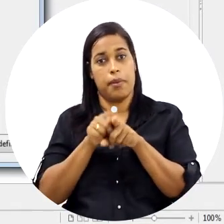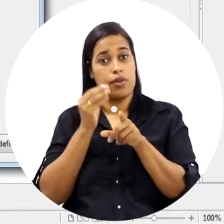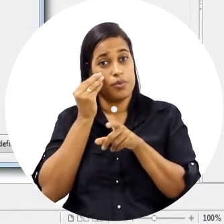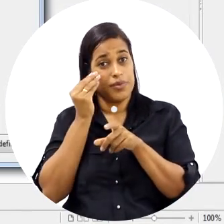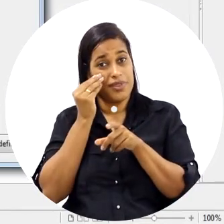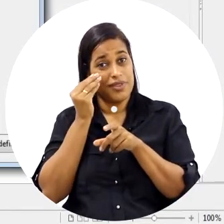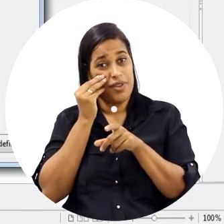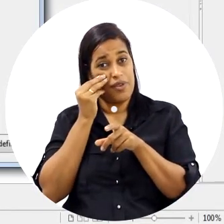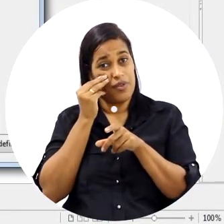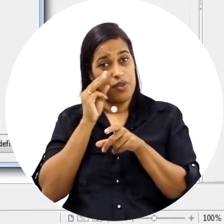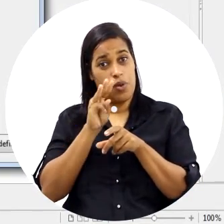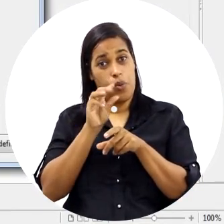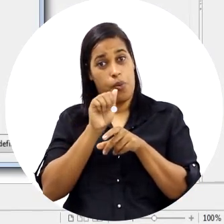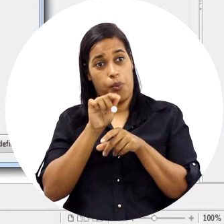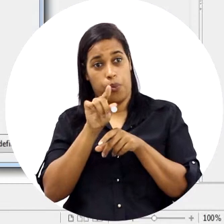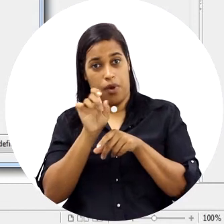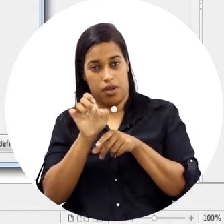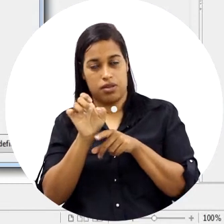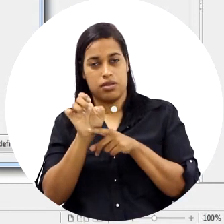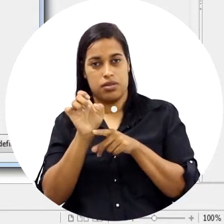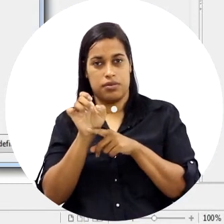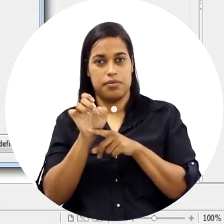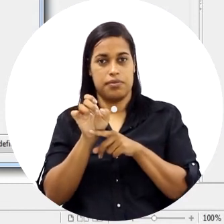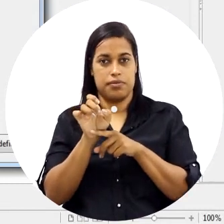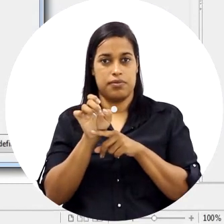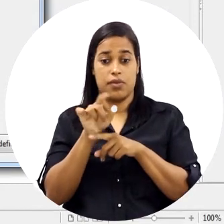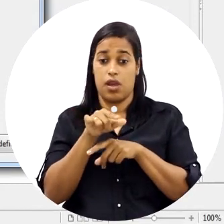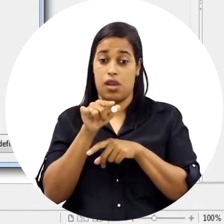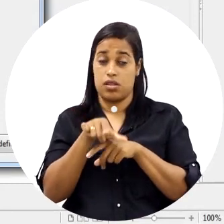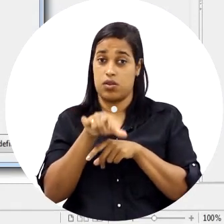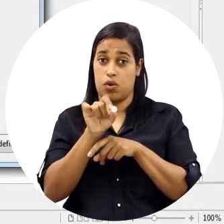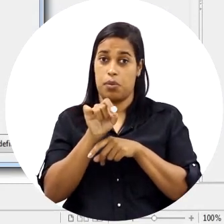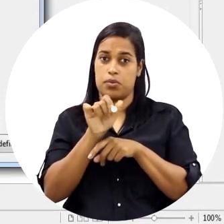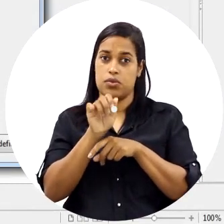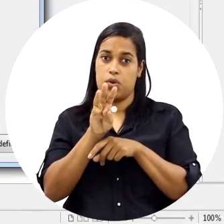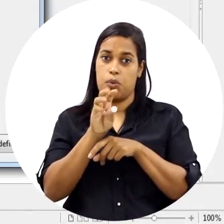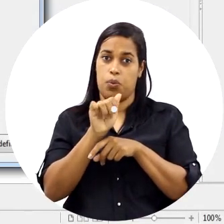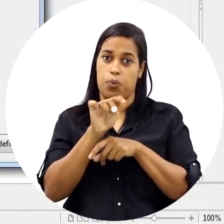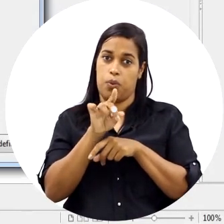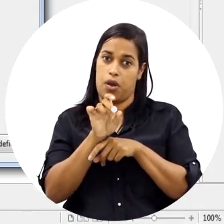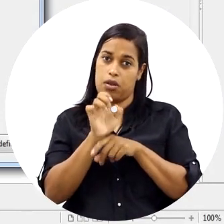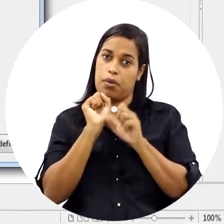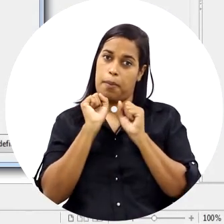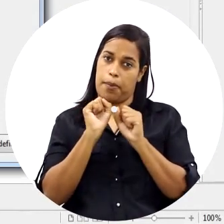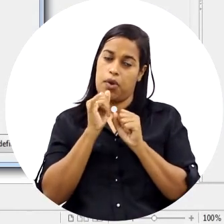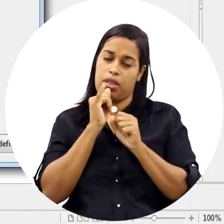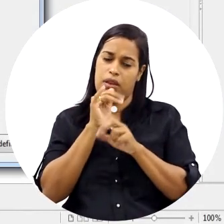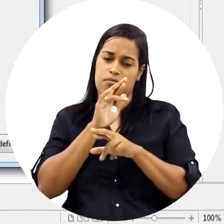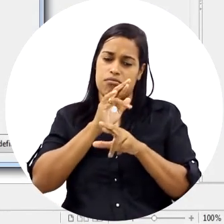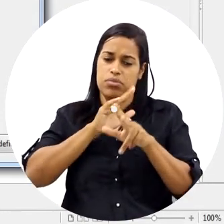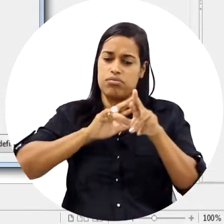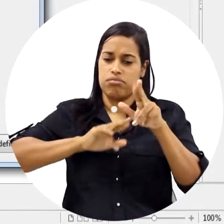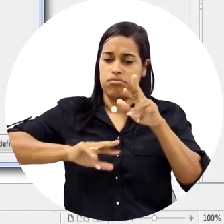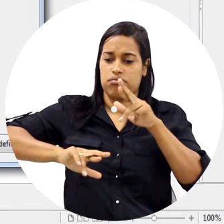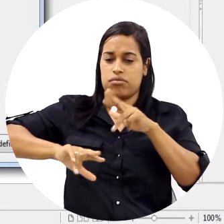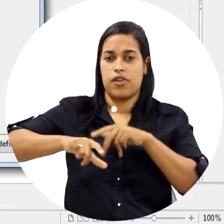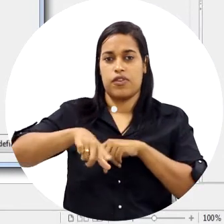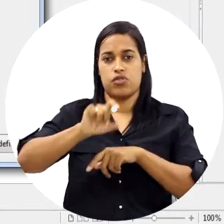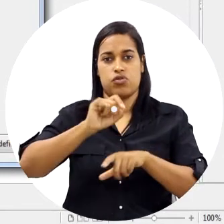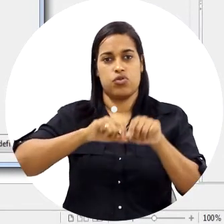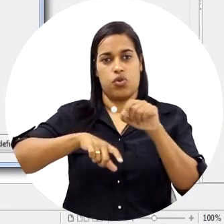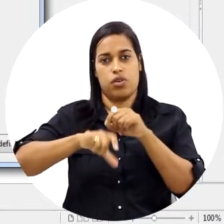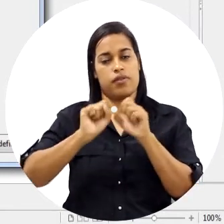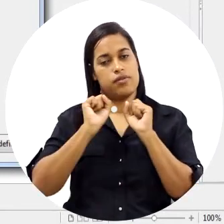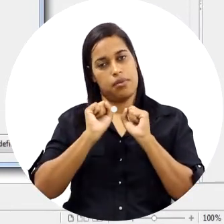o Write, você pode carregar aqui nessa opção do Write, né? Então, você tem aqui várias opções que você pode